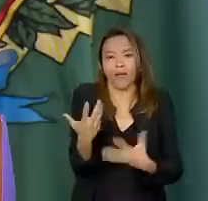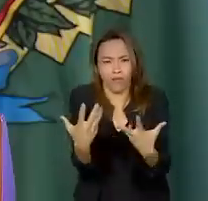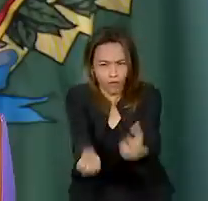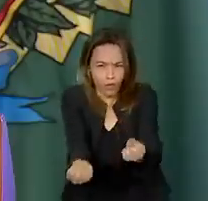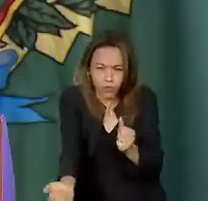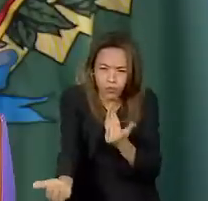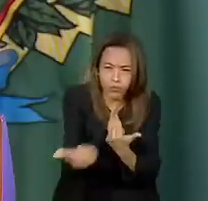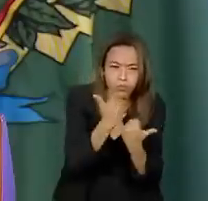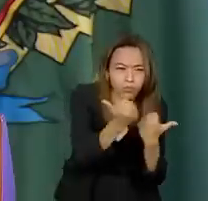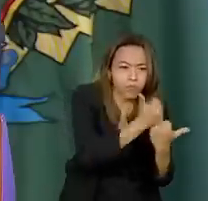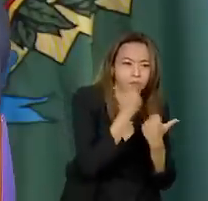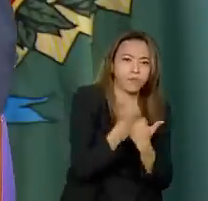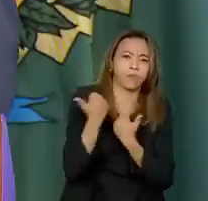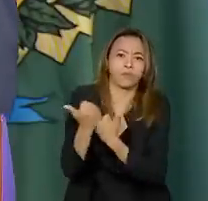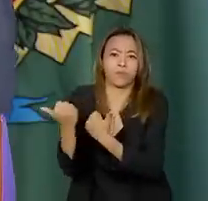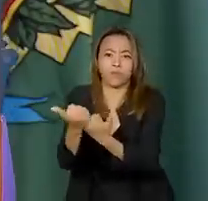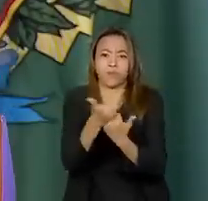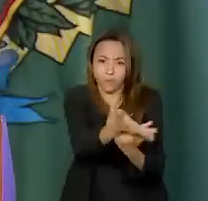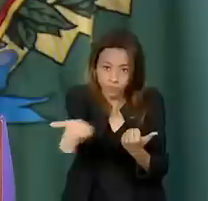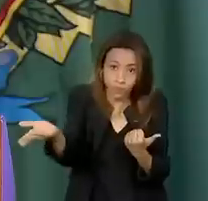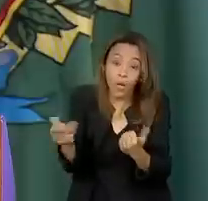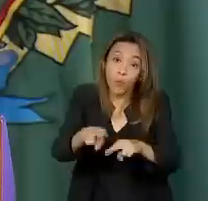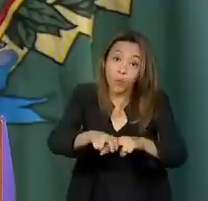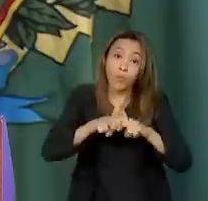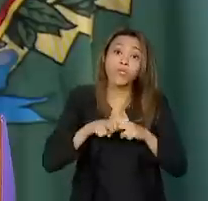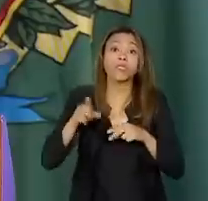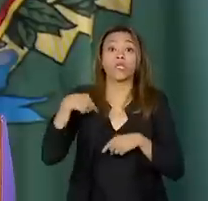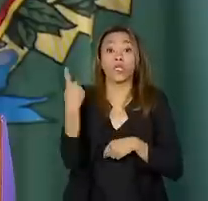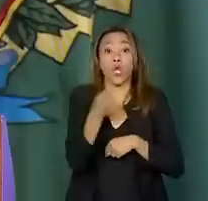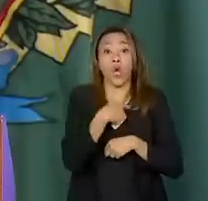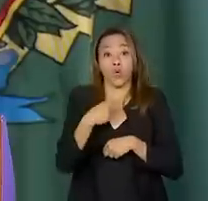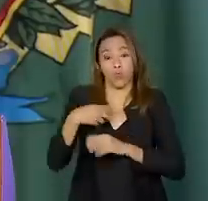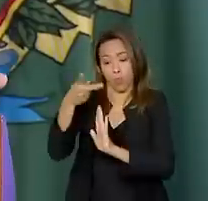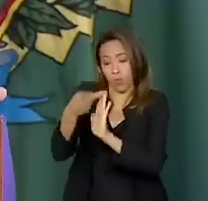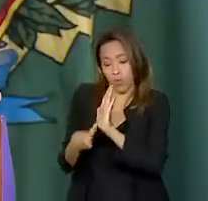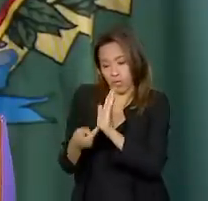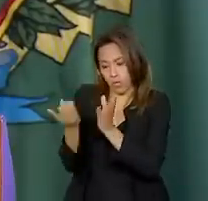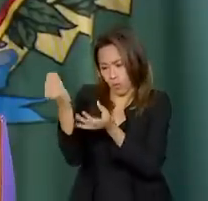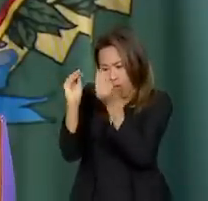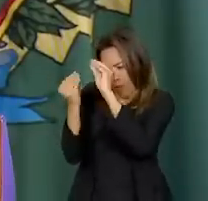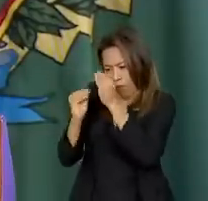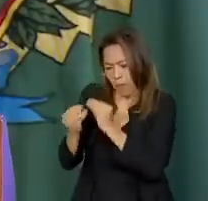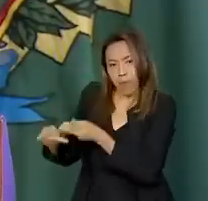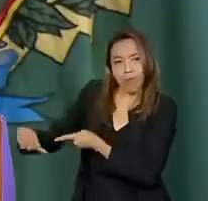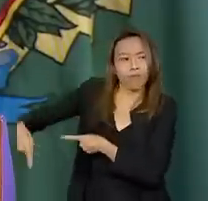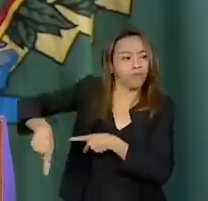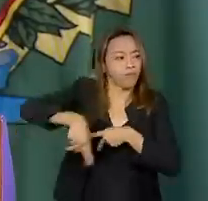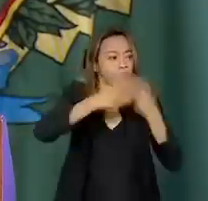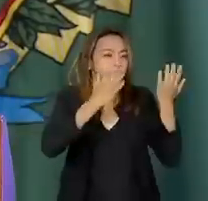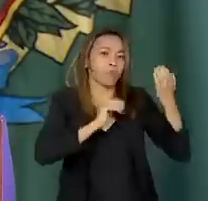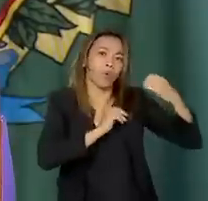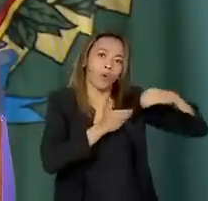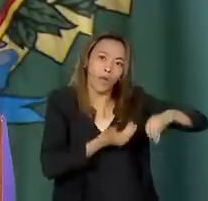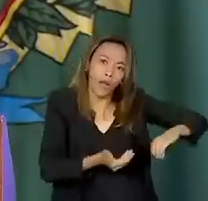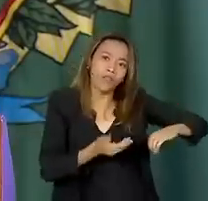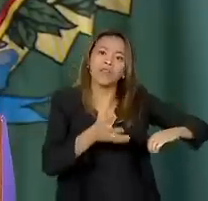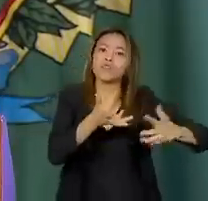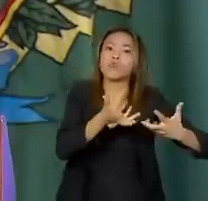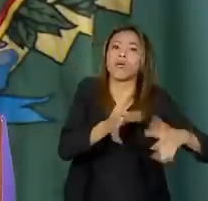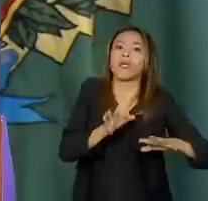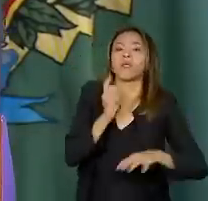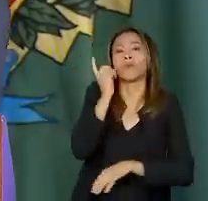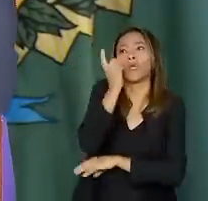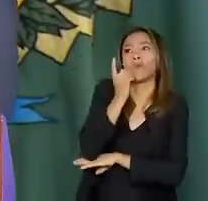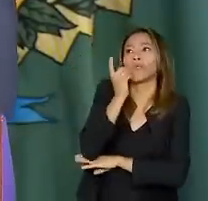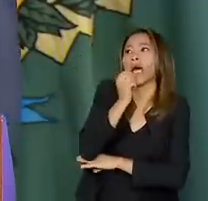construir juntos. Por isso é que quando a gente manda um projeto para o Senado, para o Congresso, a gente não quer que o deputado